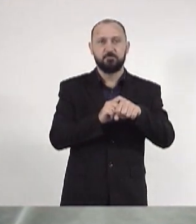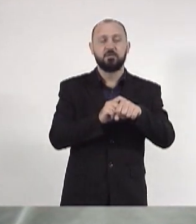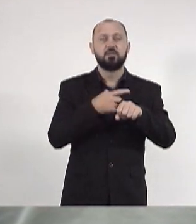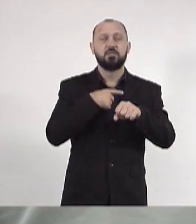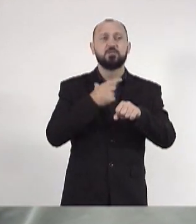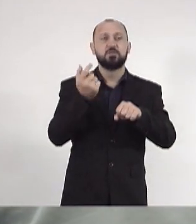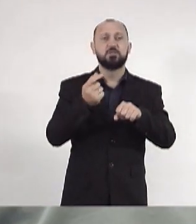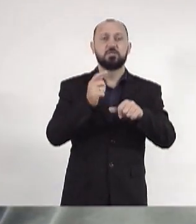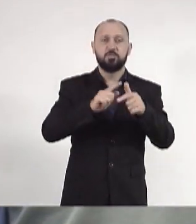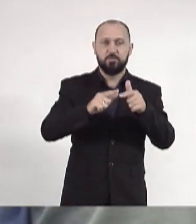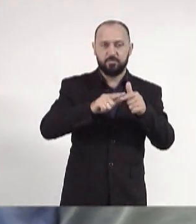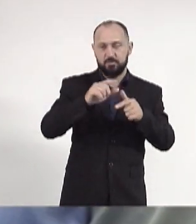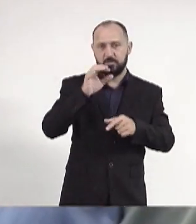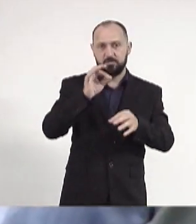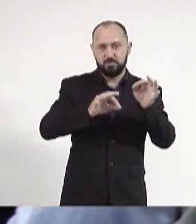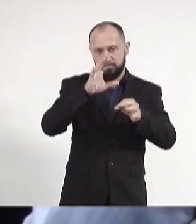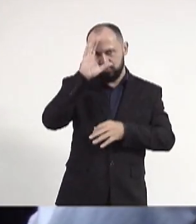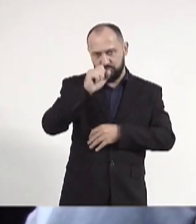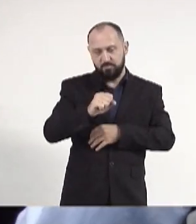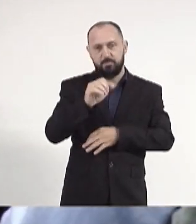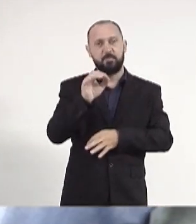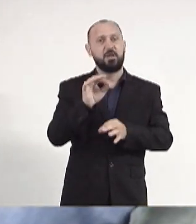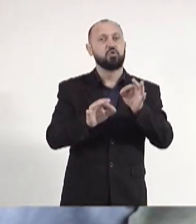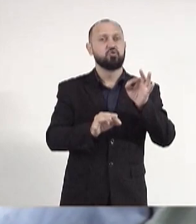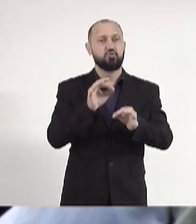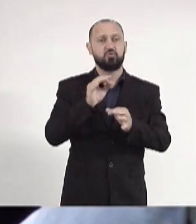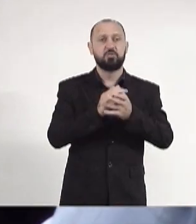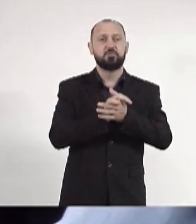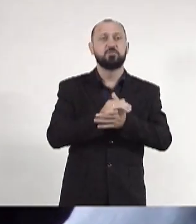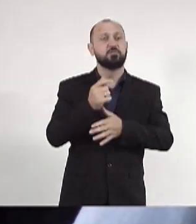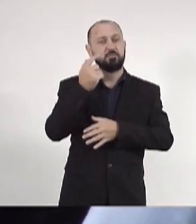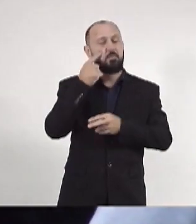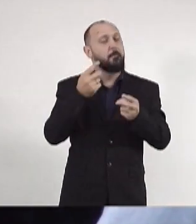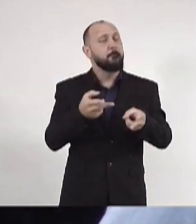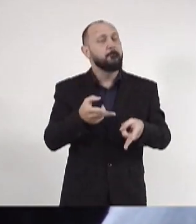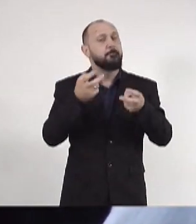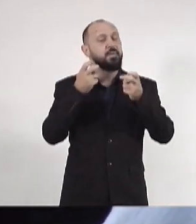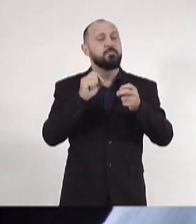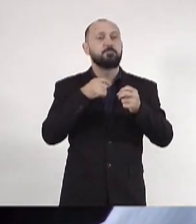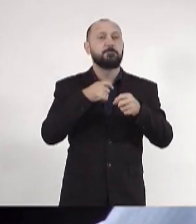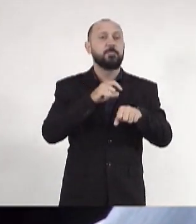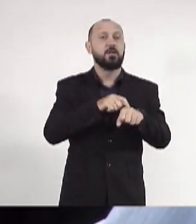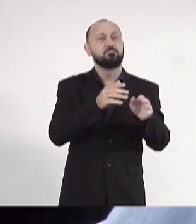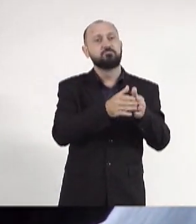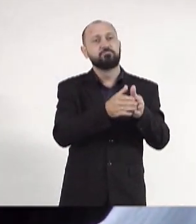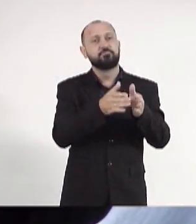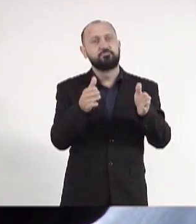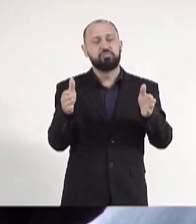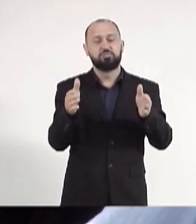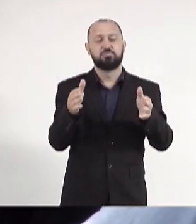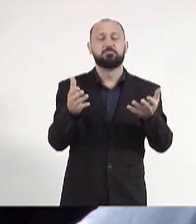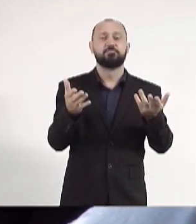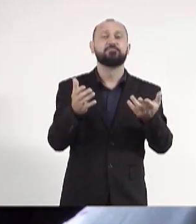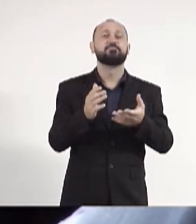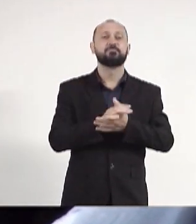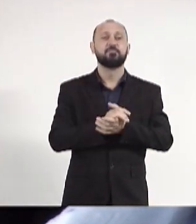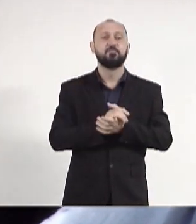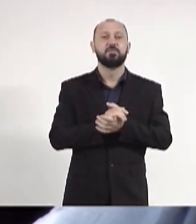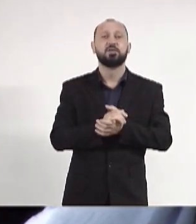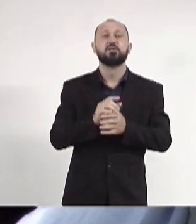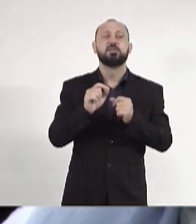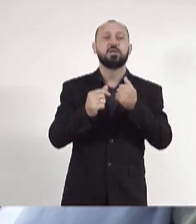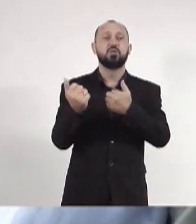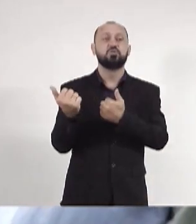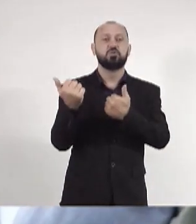uma solução definitiva por parte da Justiça, e a gente percebendo que há um tempo muito longo em